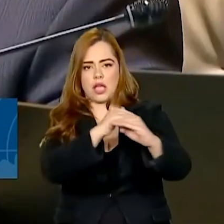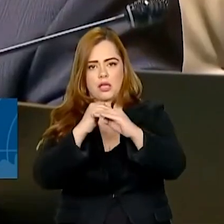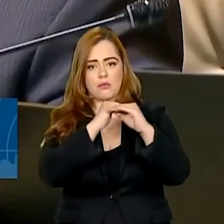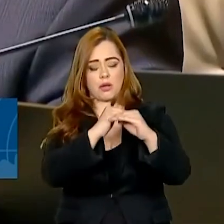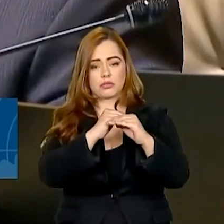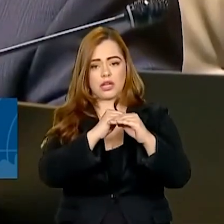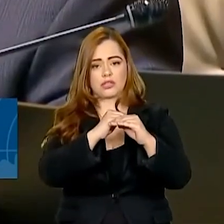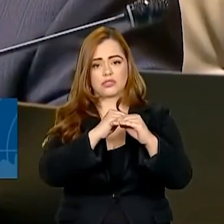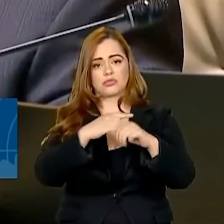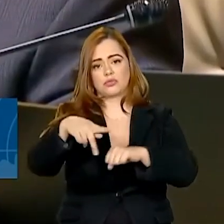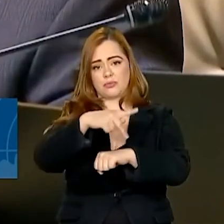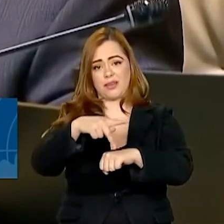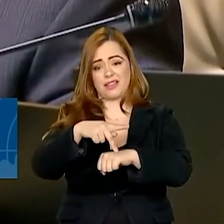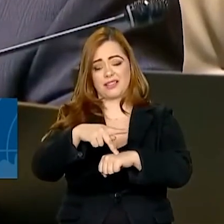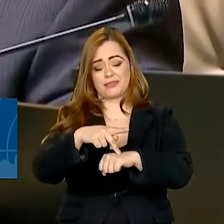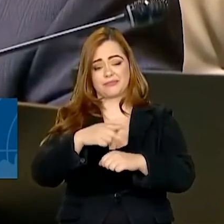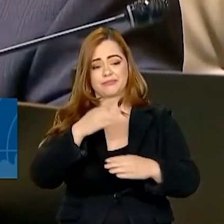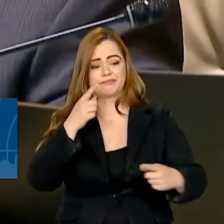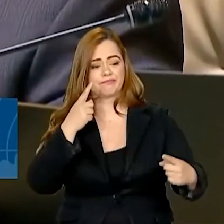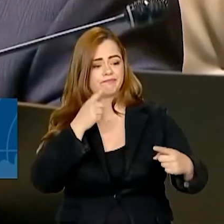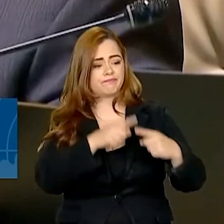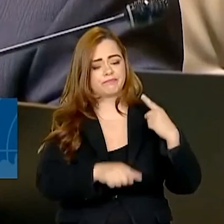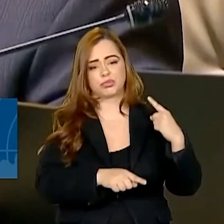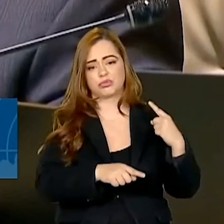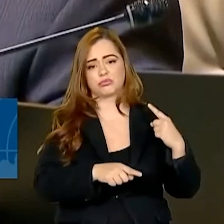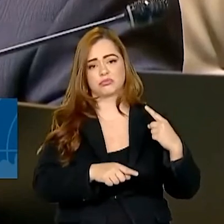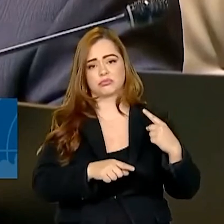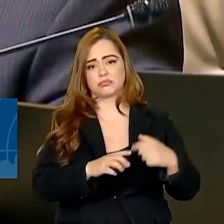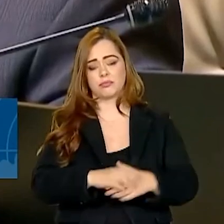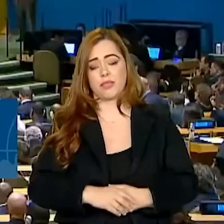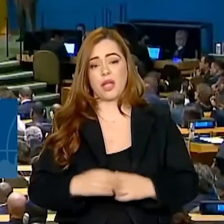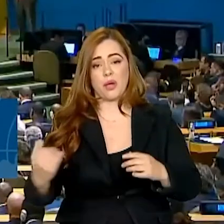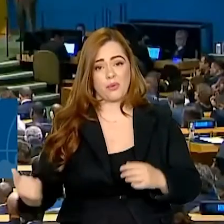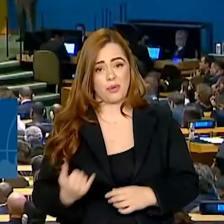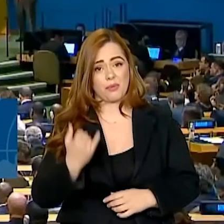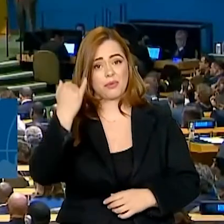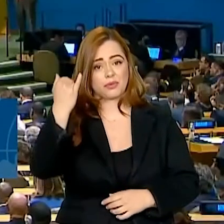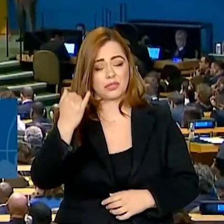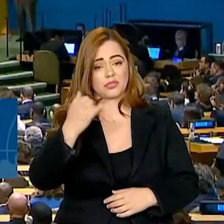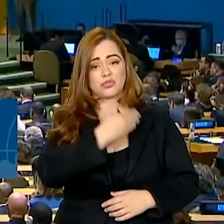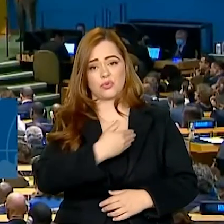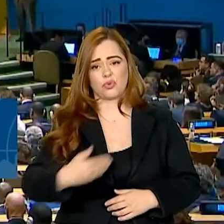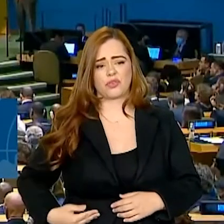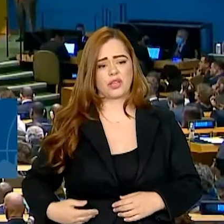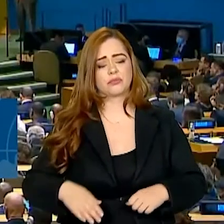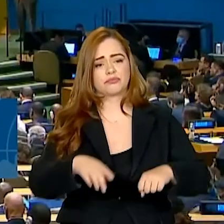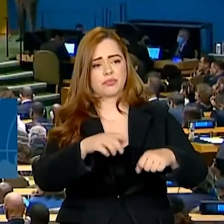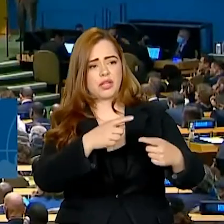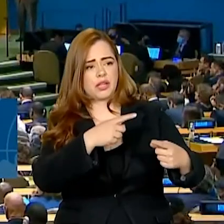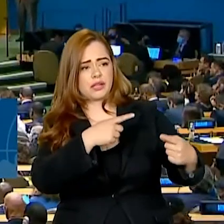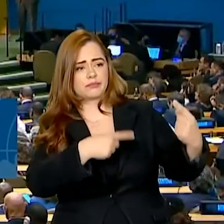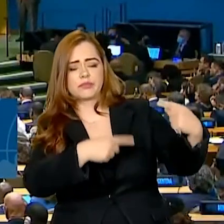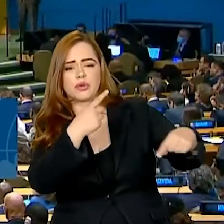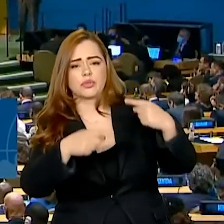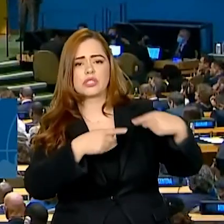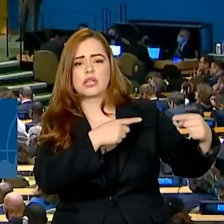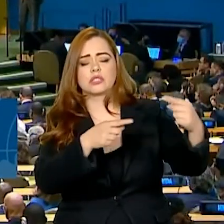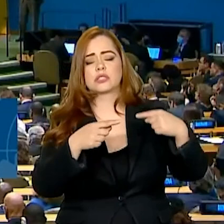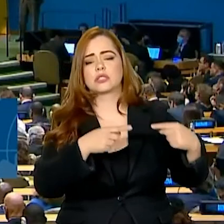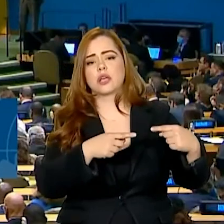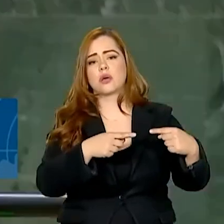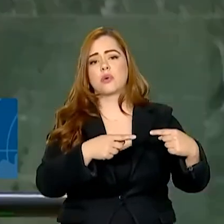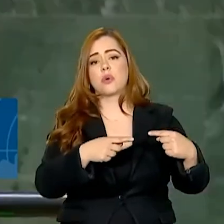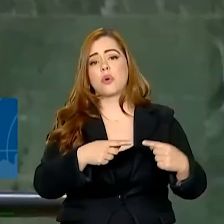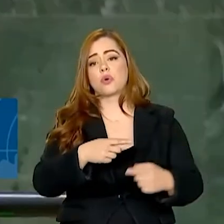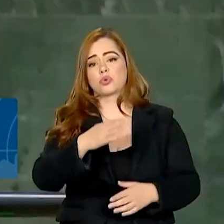vem sendo corroído. Nas principais instâncias da governança global, negociações em que todos os países têm voz